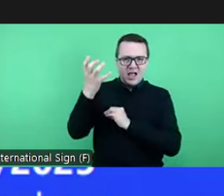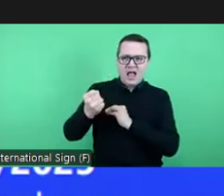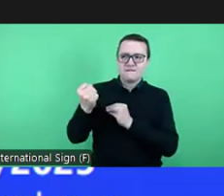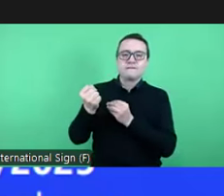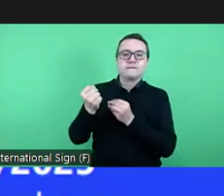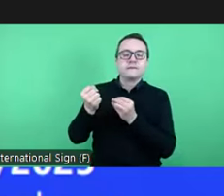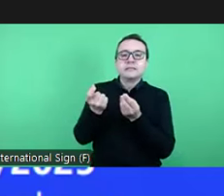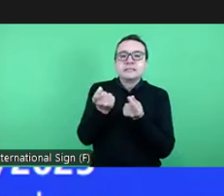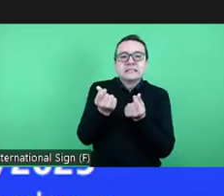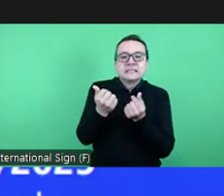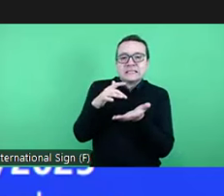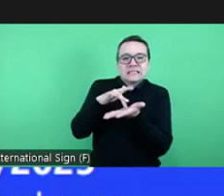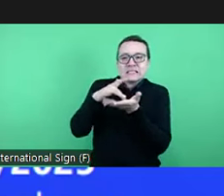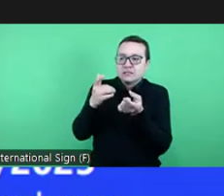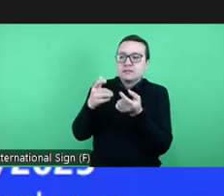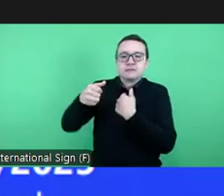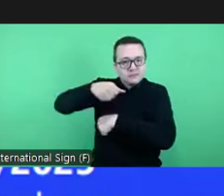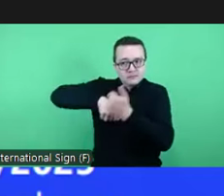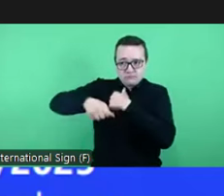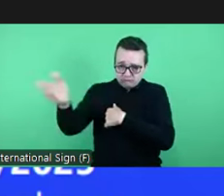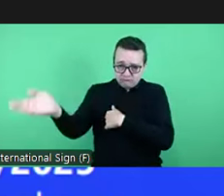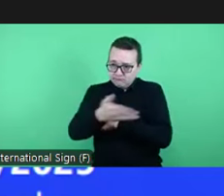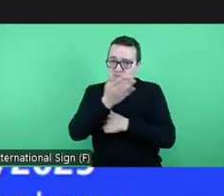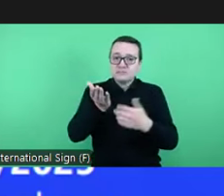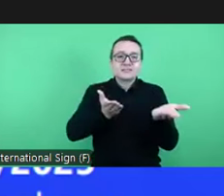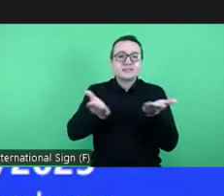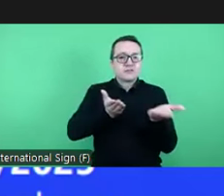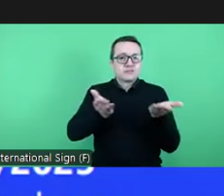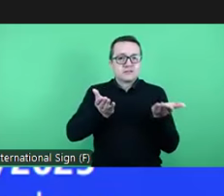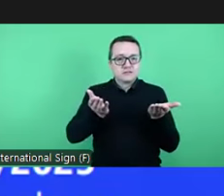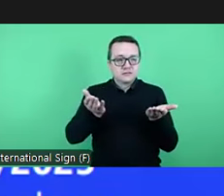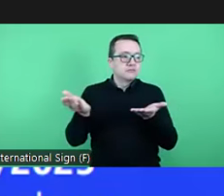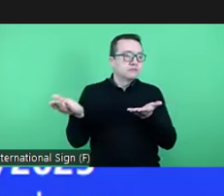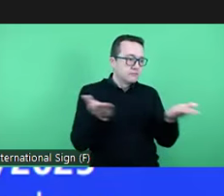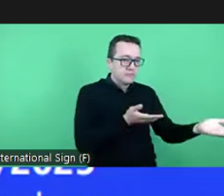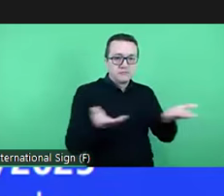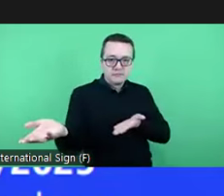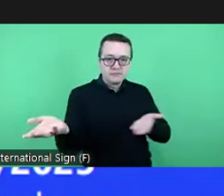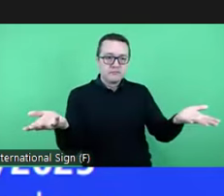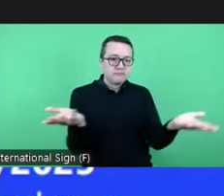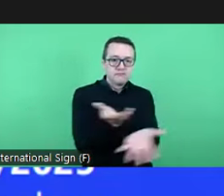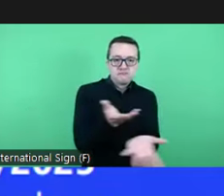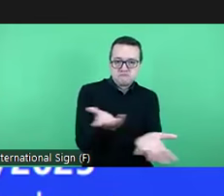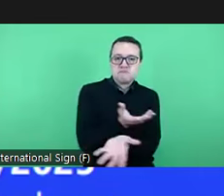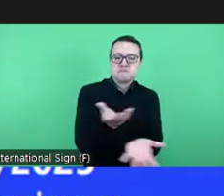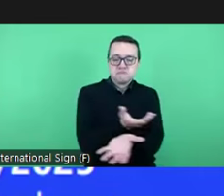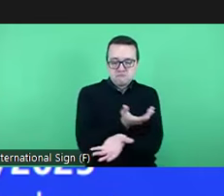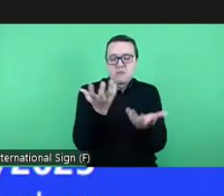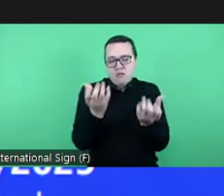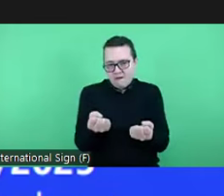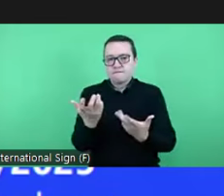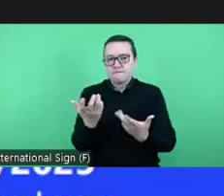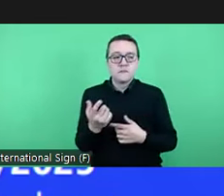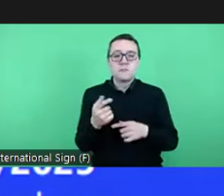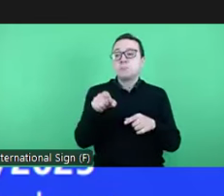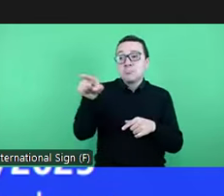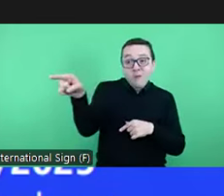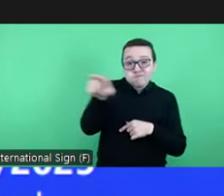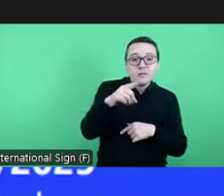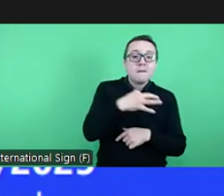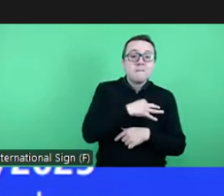planos stakeholders privados, que têm to questões so que they can envolvem dívidas com o exchange their governo. fiscal Então, o debts for objetivo disso service é to the aumentar cada vez population. mais